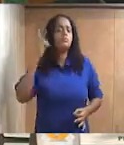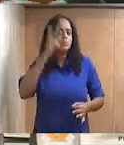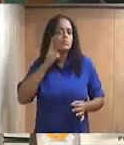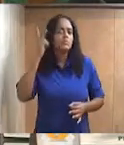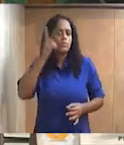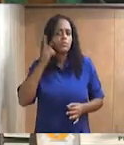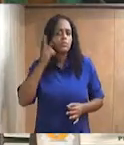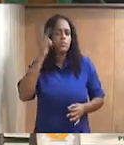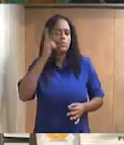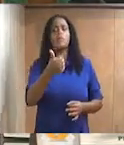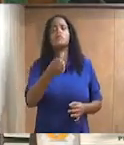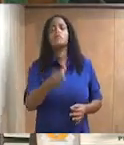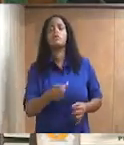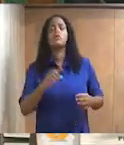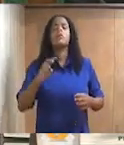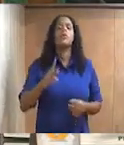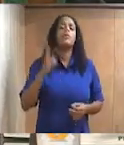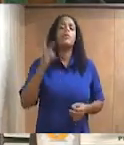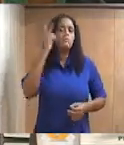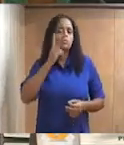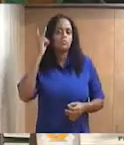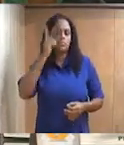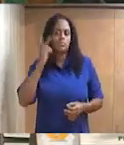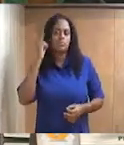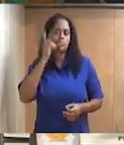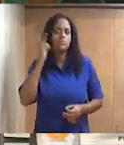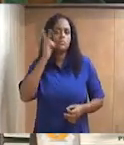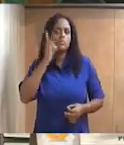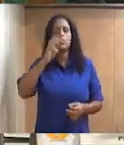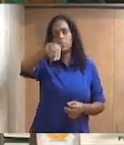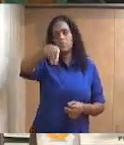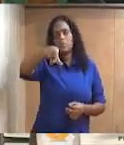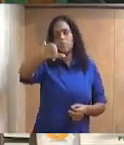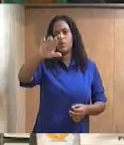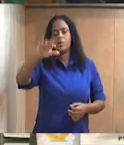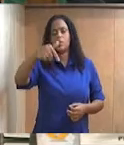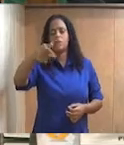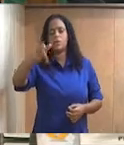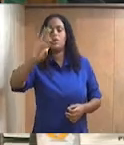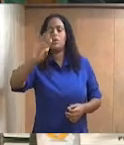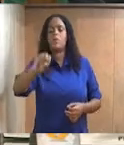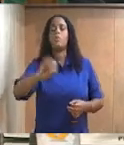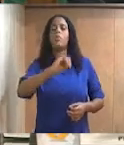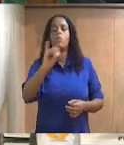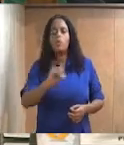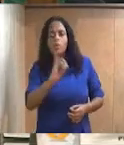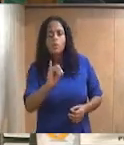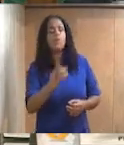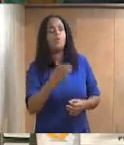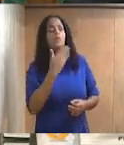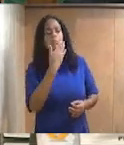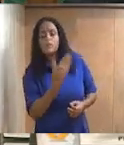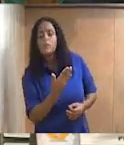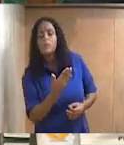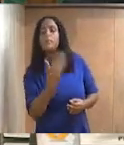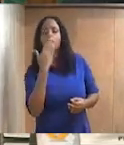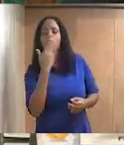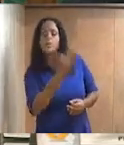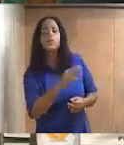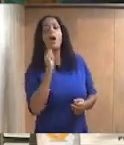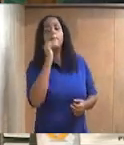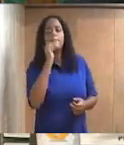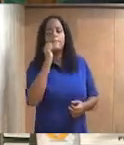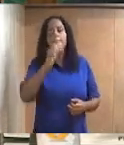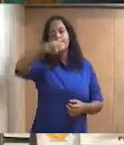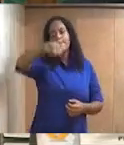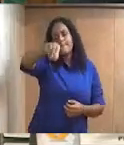1880/2016, do excelentíssimo senhor vereador Marquinho Oi, consignando moção de congratulações à ilustríssima senhora